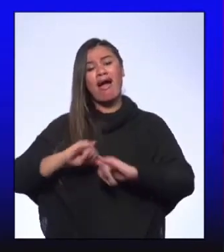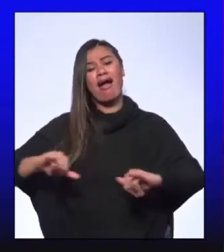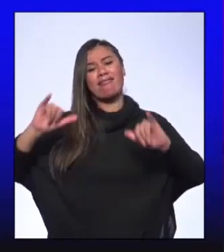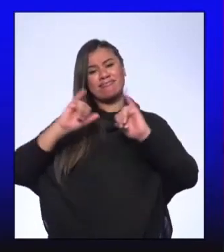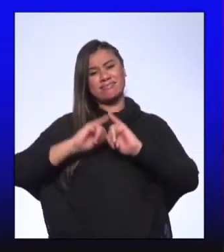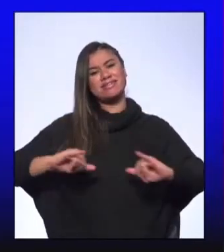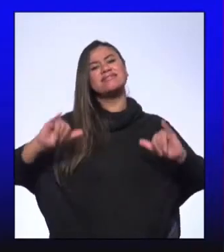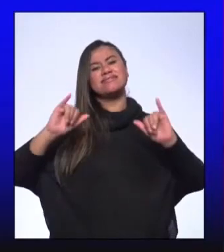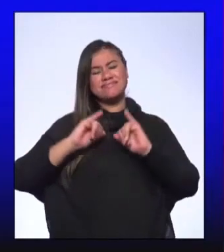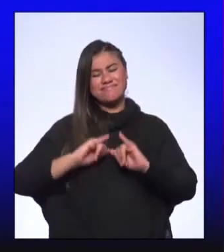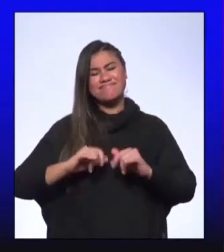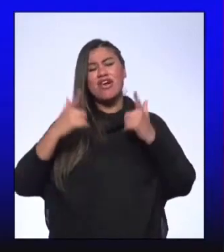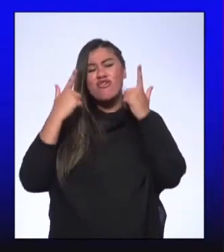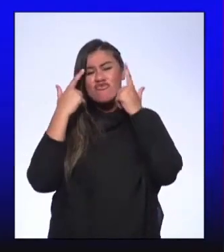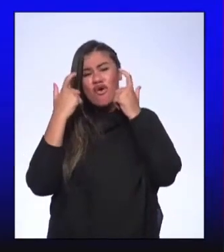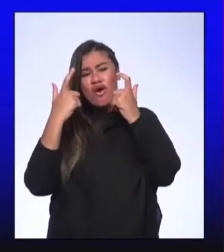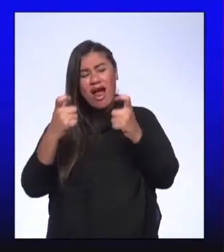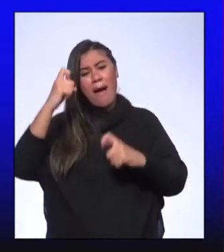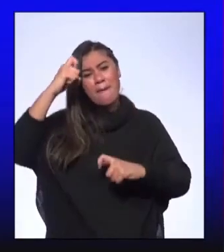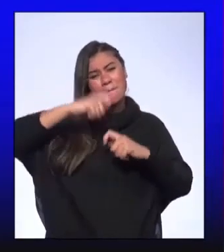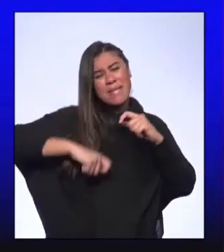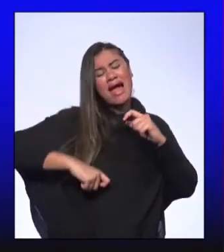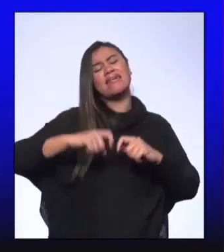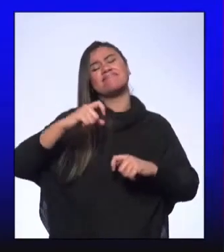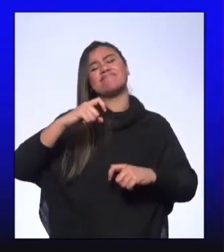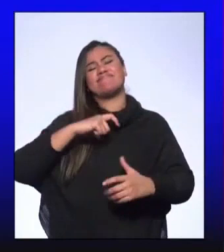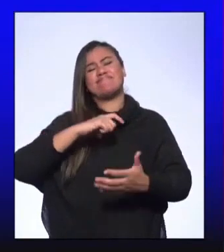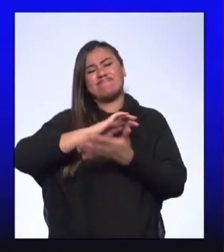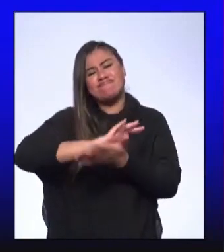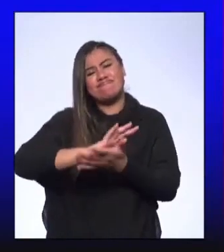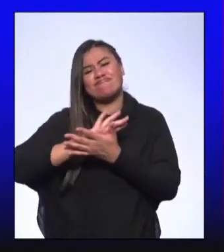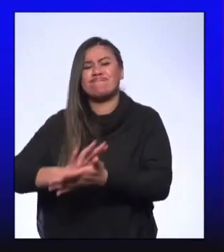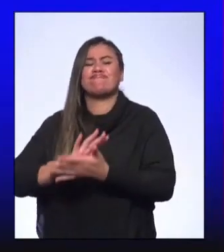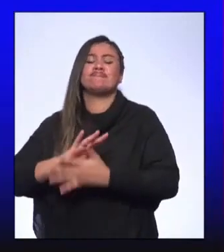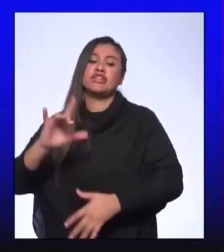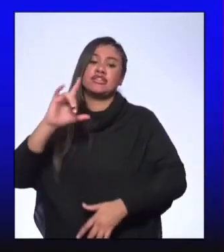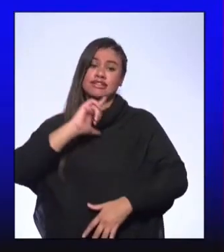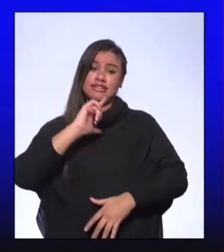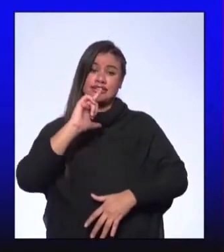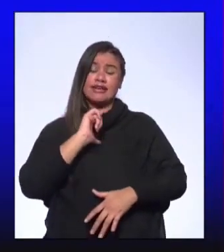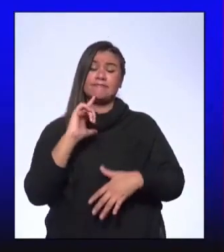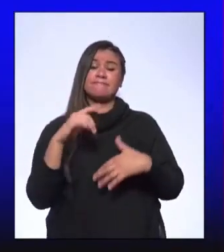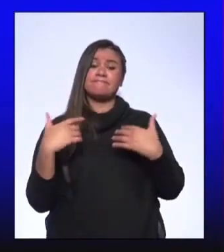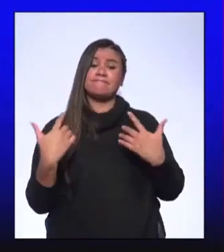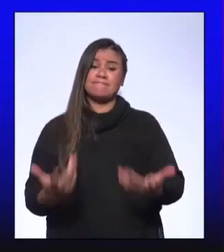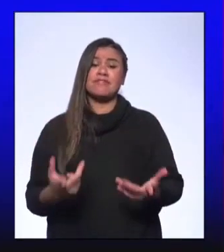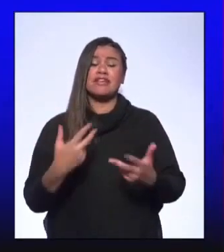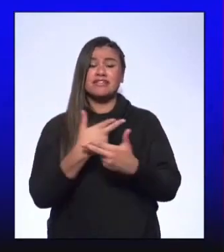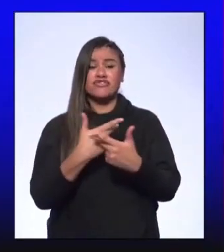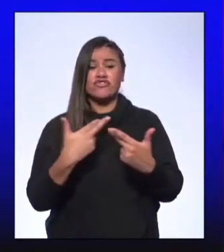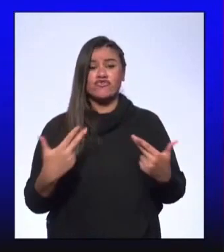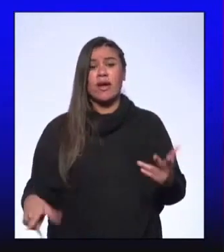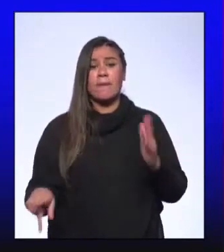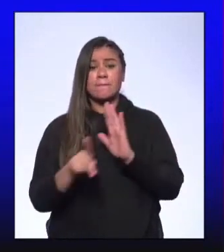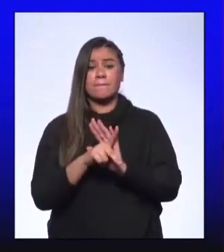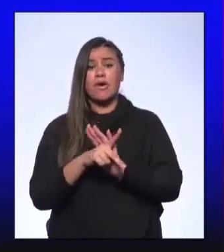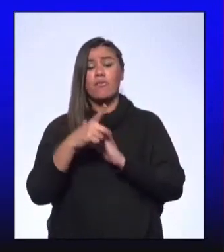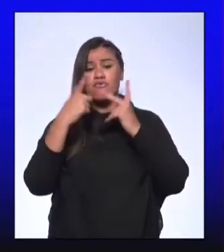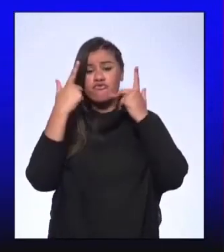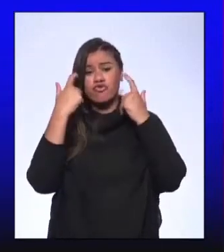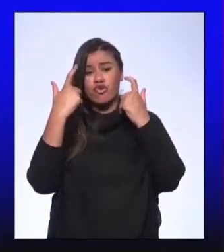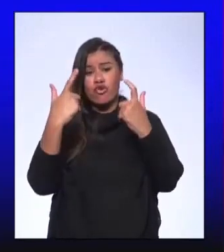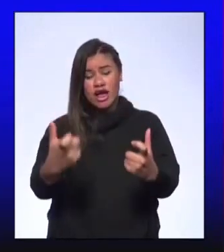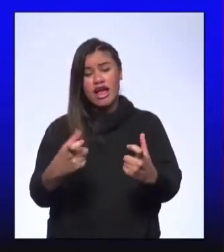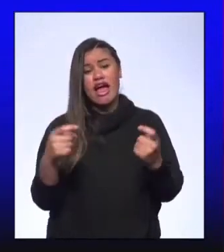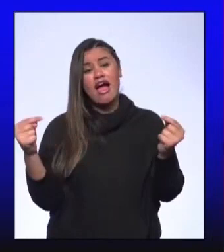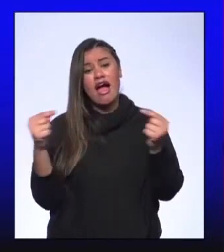abuso sexual. Parte significativa dos relatos às autoridades da ocorrência de violência com crianças são feitas